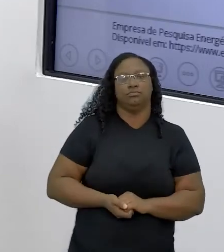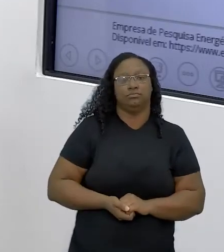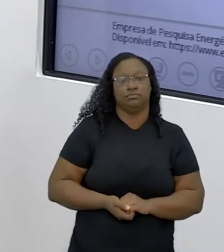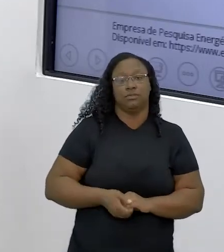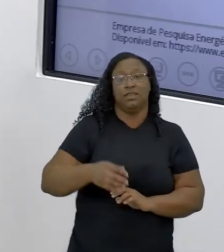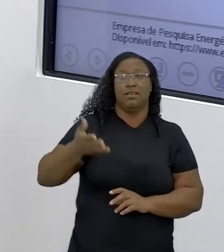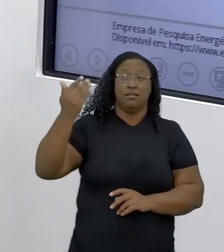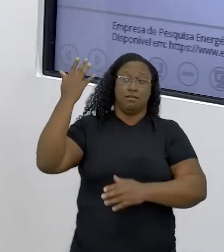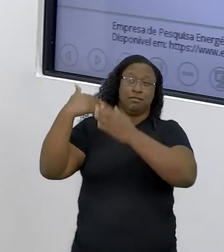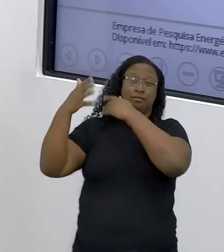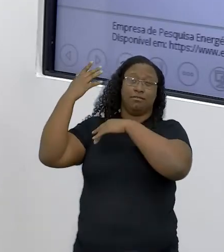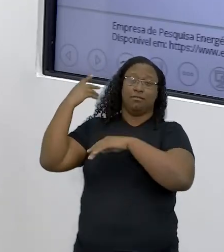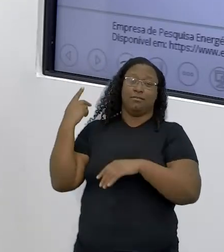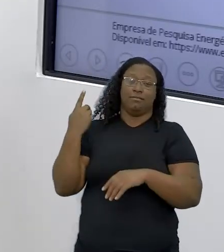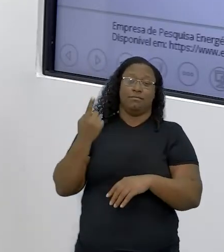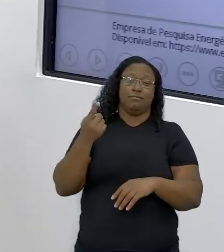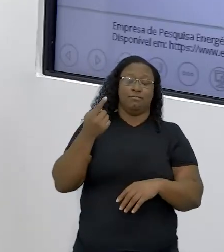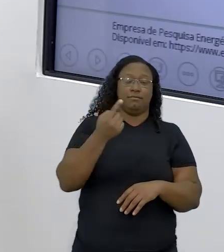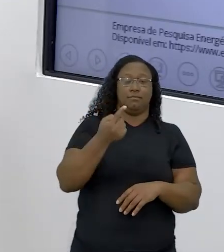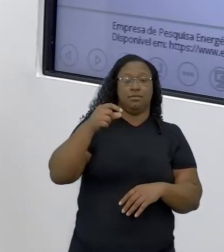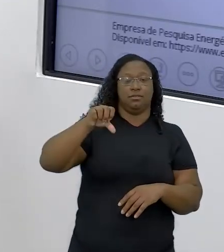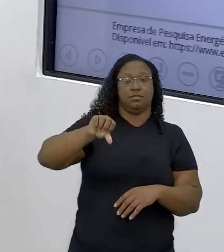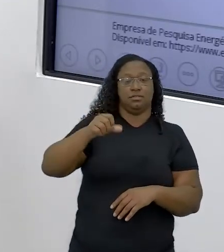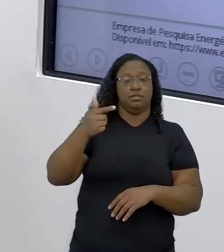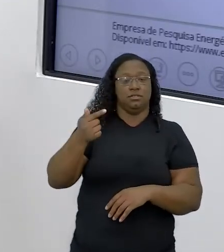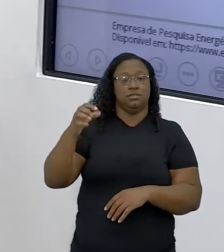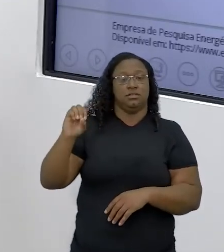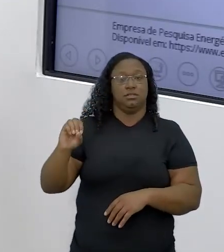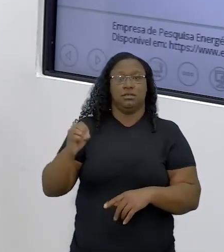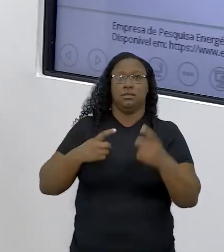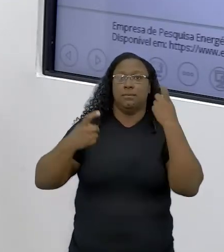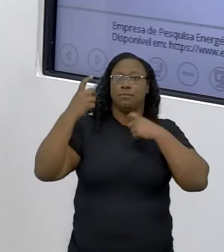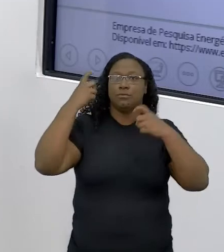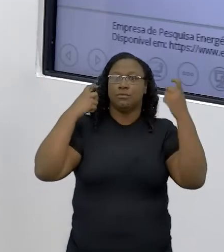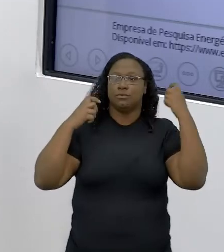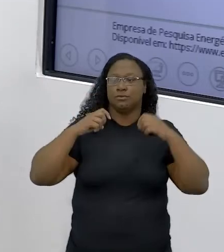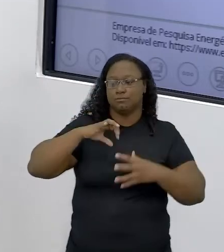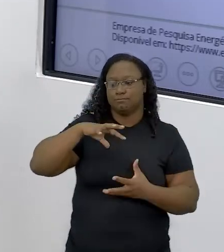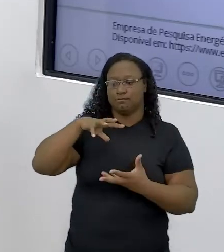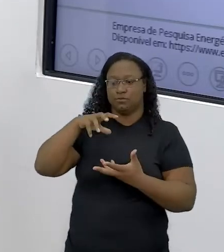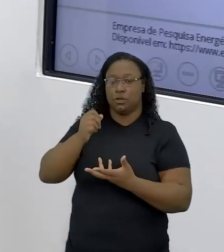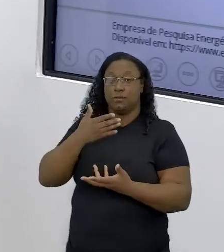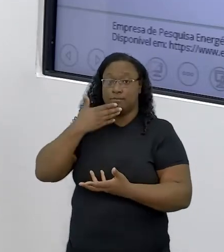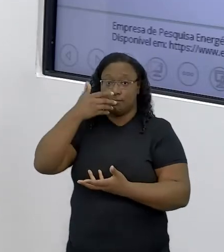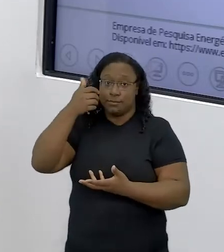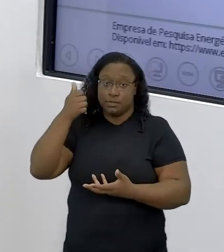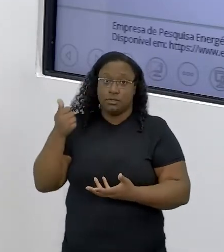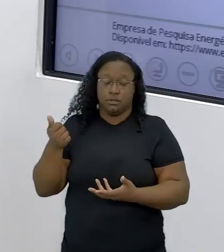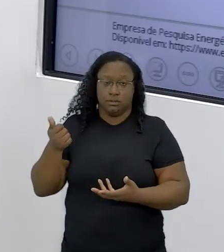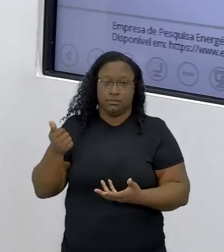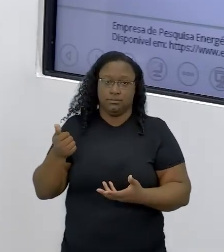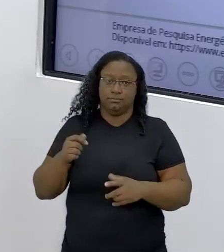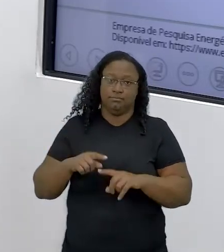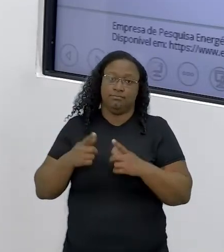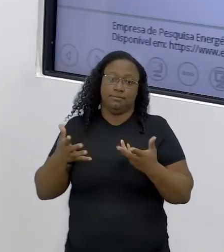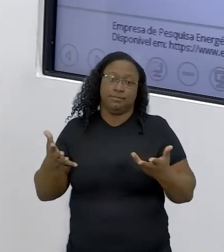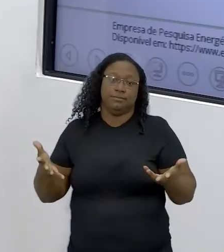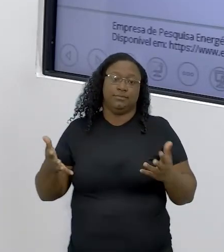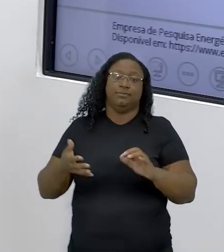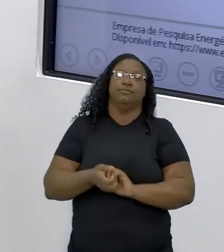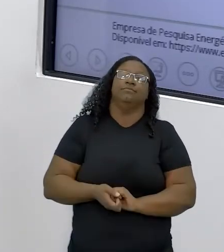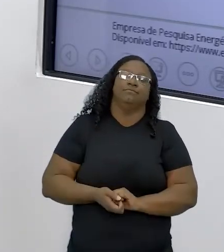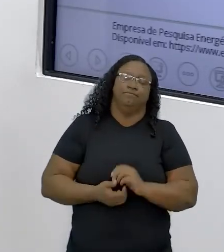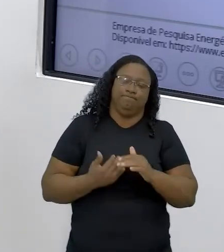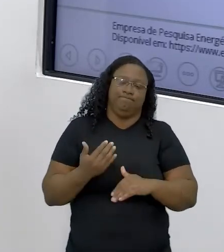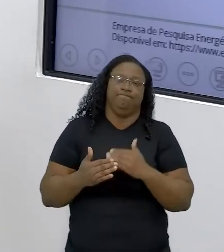em 1970 houve uma convenção, uma preocupação mundial de melhorar isso, né? Que essa matriz não pode ficar desse jeito. E ainda está,